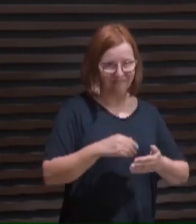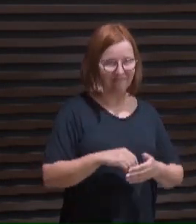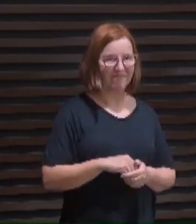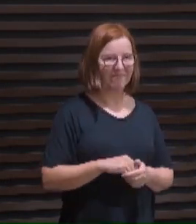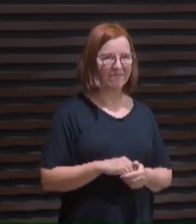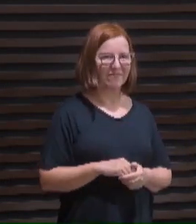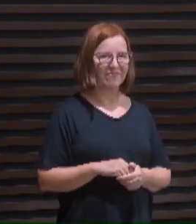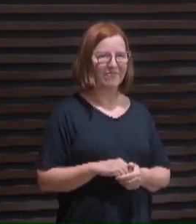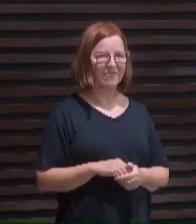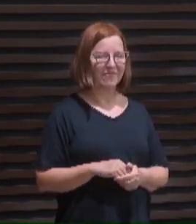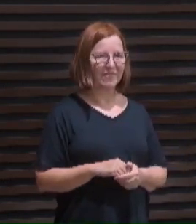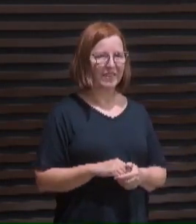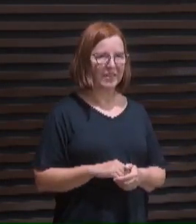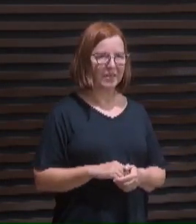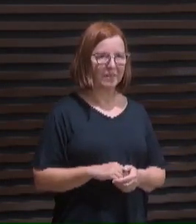Destrói.